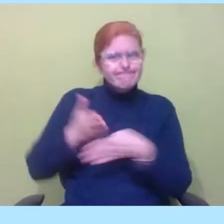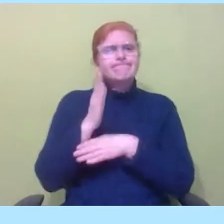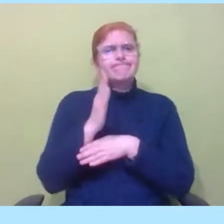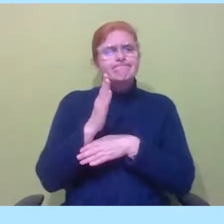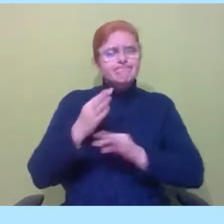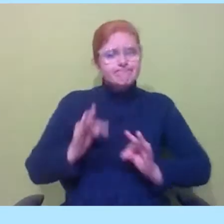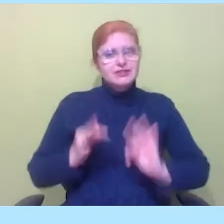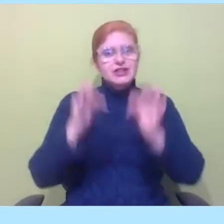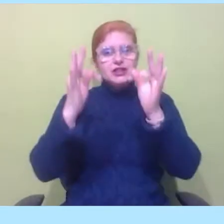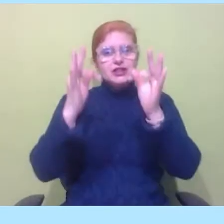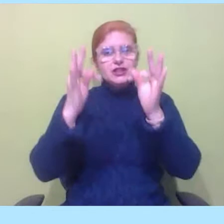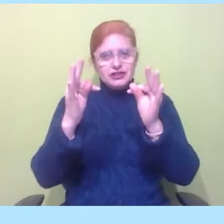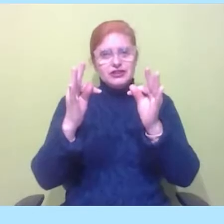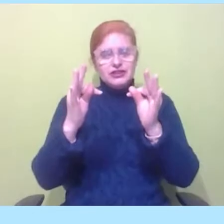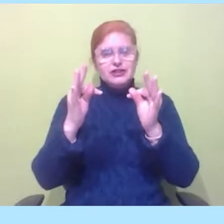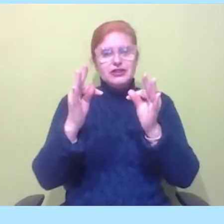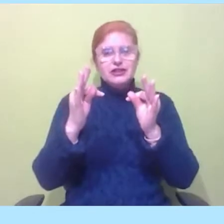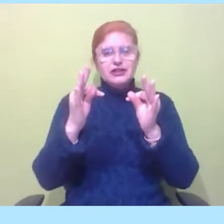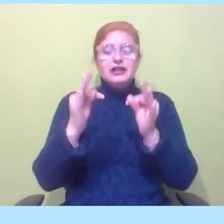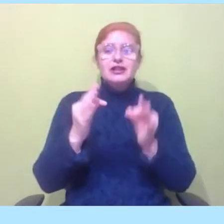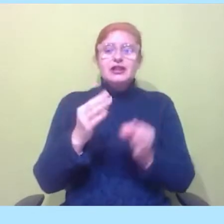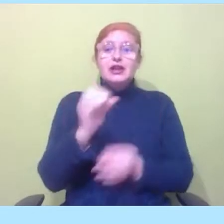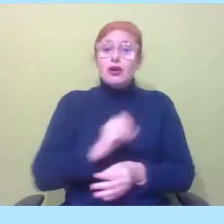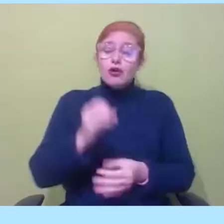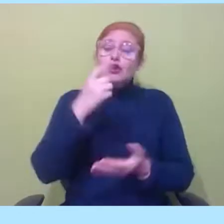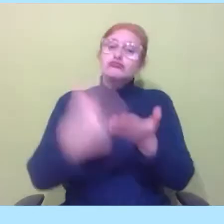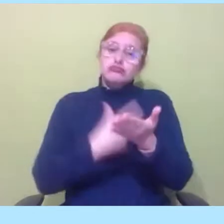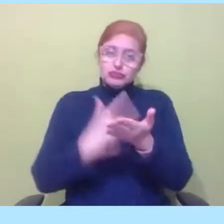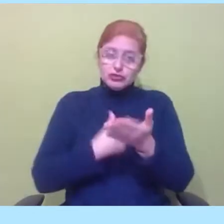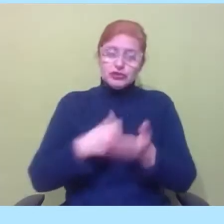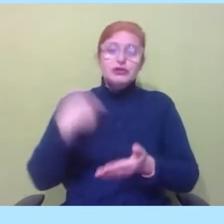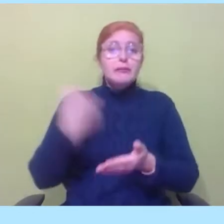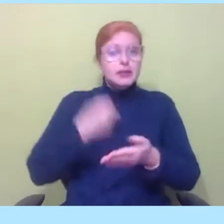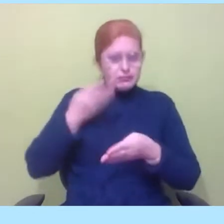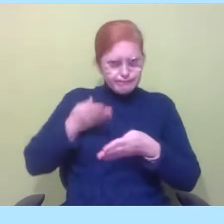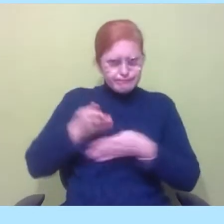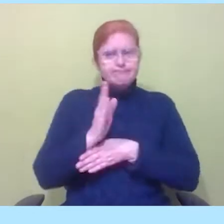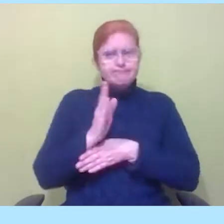indico, ensinando a transgredir, porque eu acho que é fundamental para a gente.